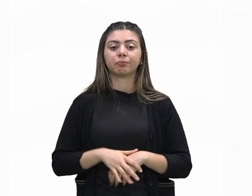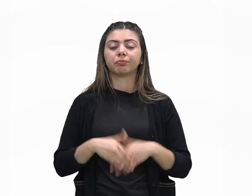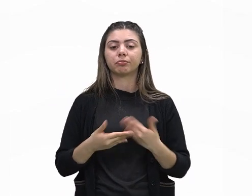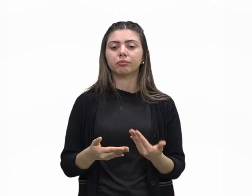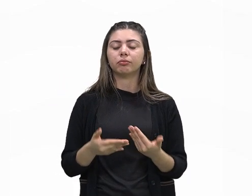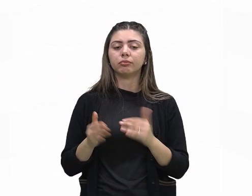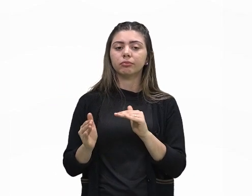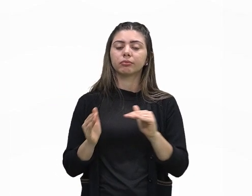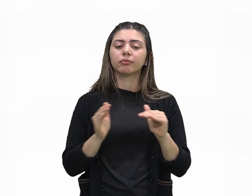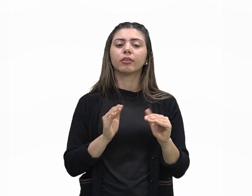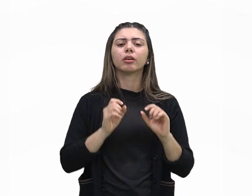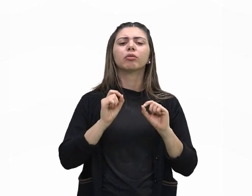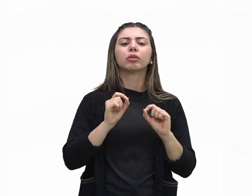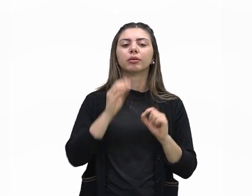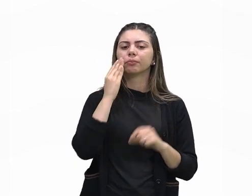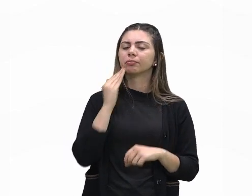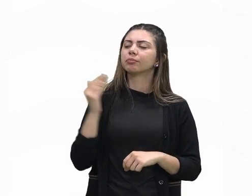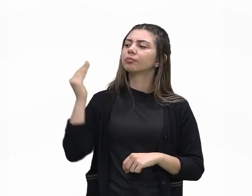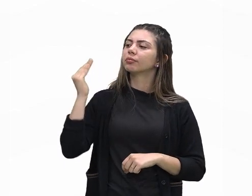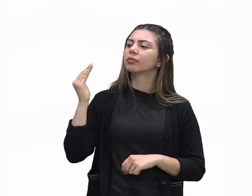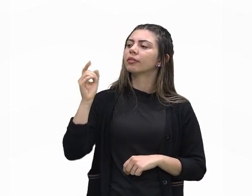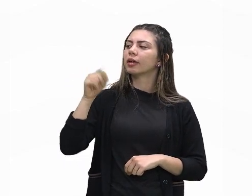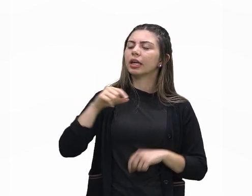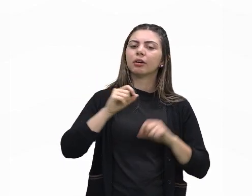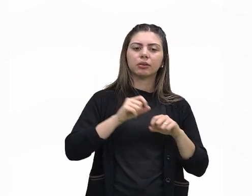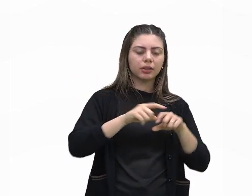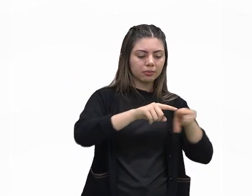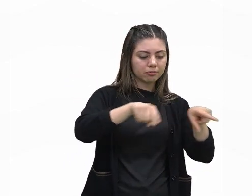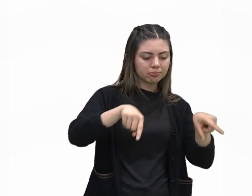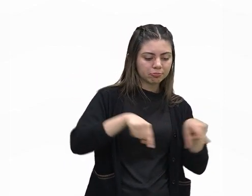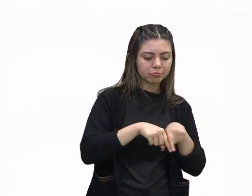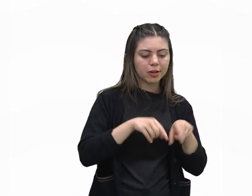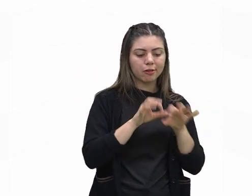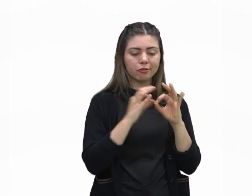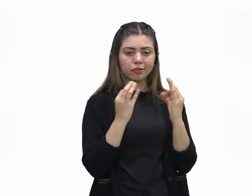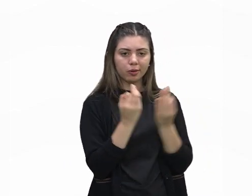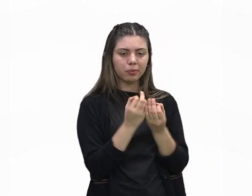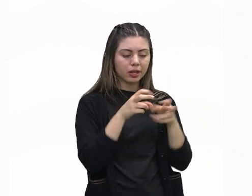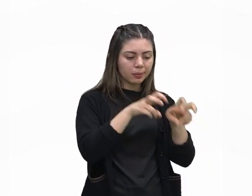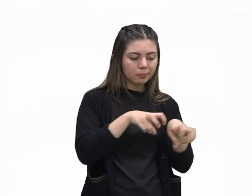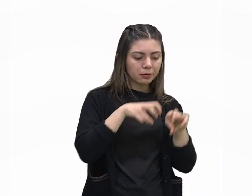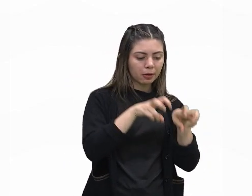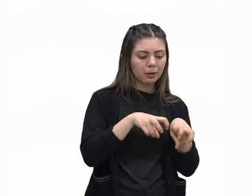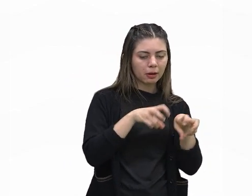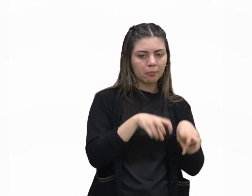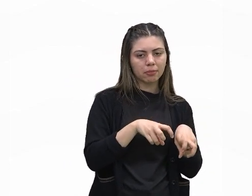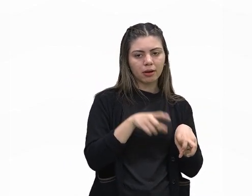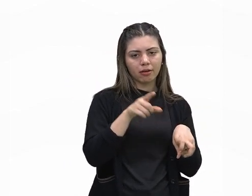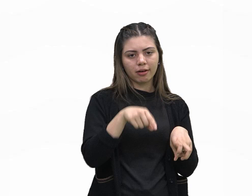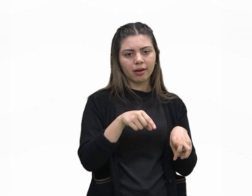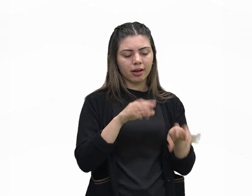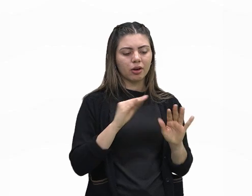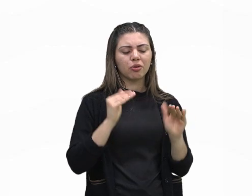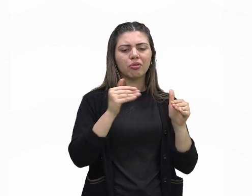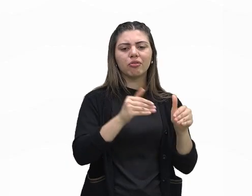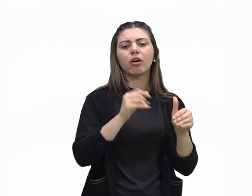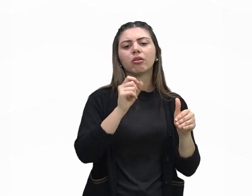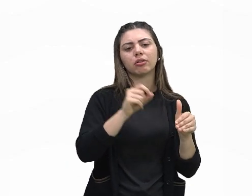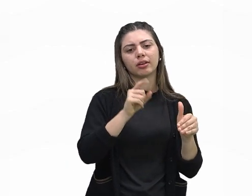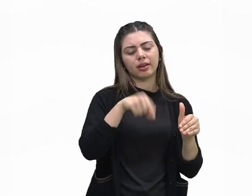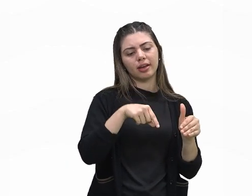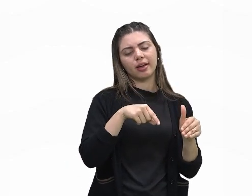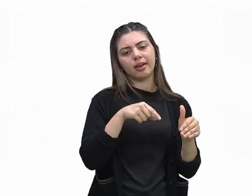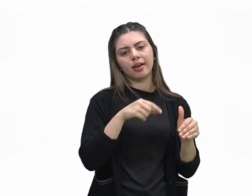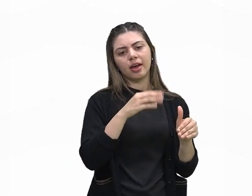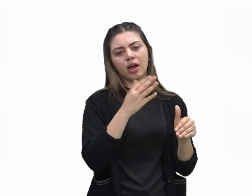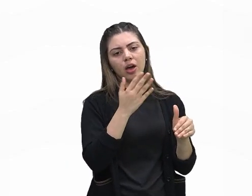para pequenas propriedades, né? Então, ele produz ali coisas mais para a mesa dos consumidores,